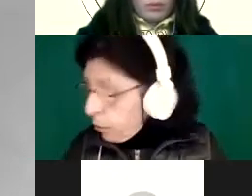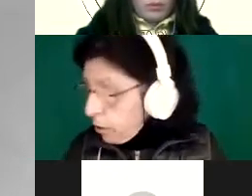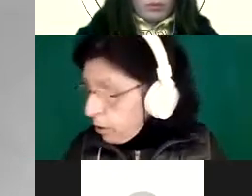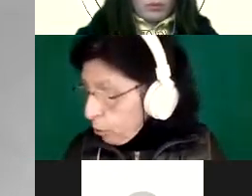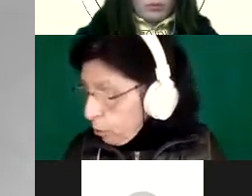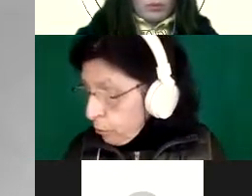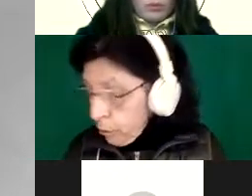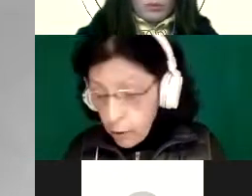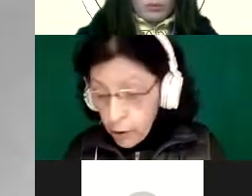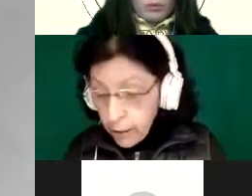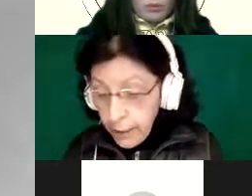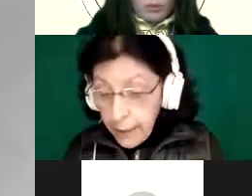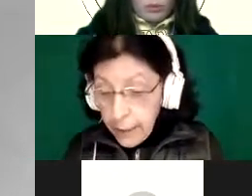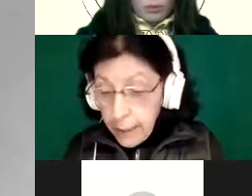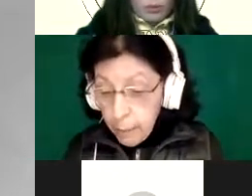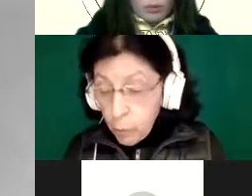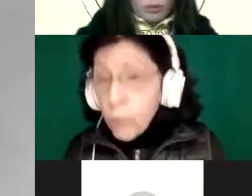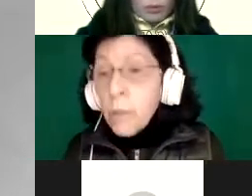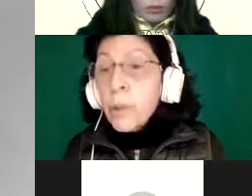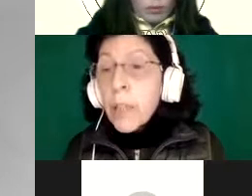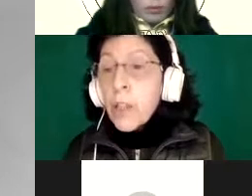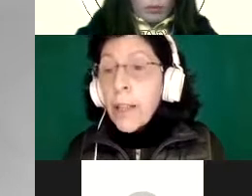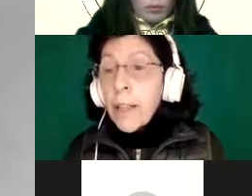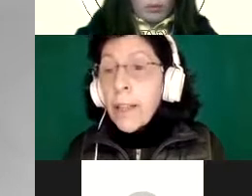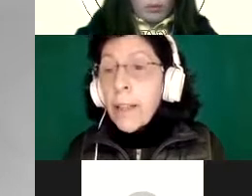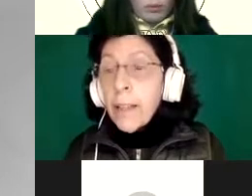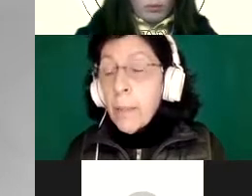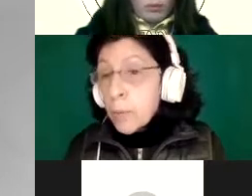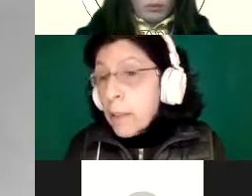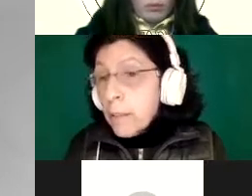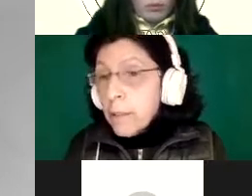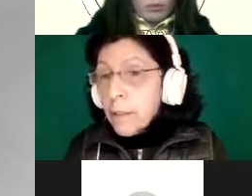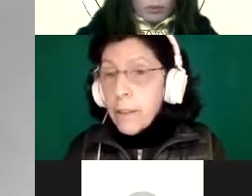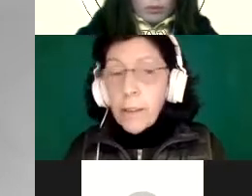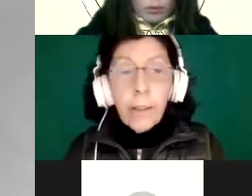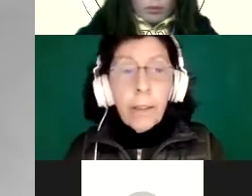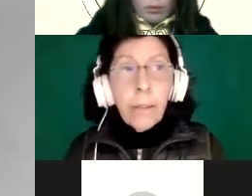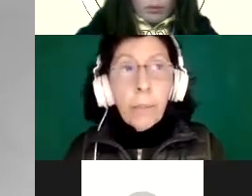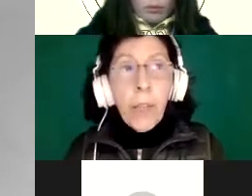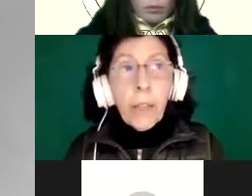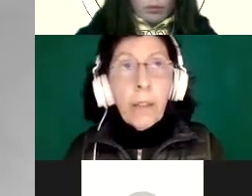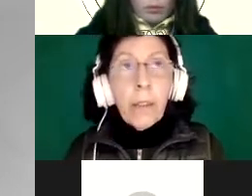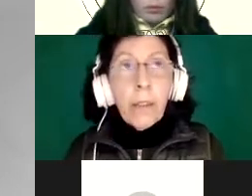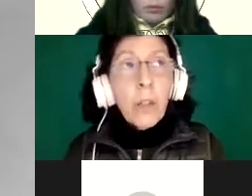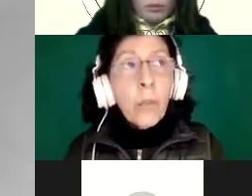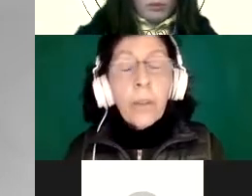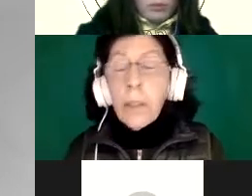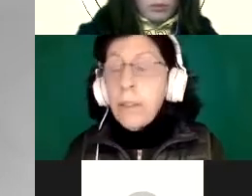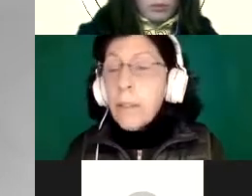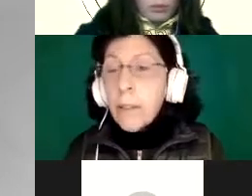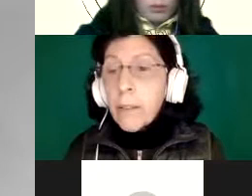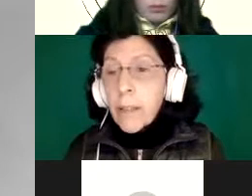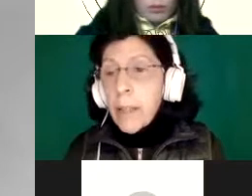que fosse um núcleo fundacional. E perguntam-me porque é que isto é importante, porque é que isto pode